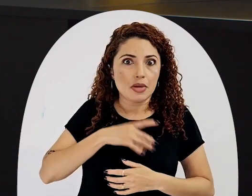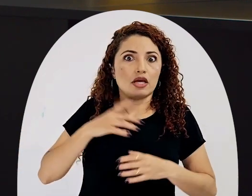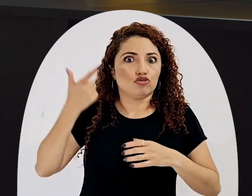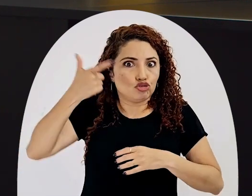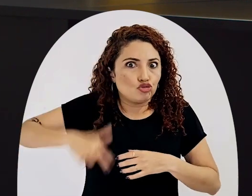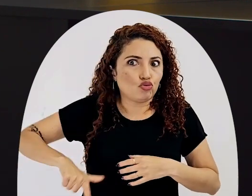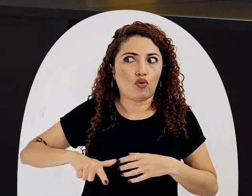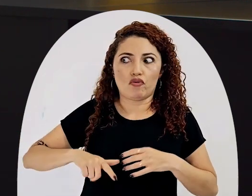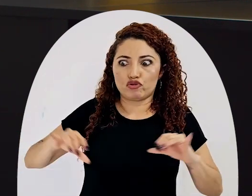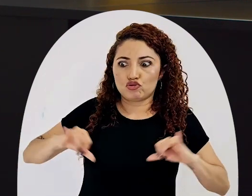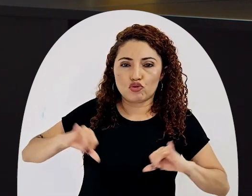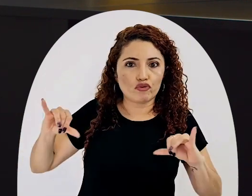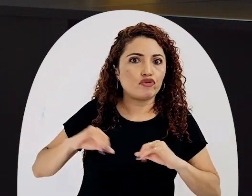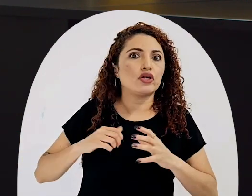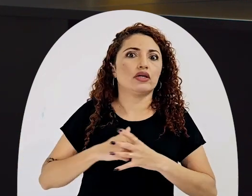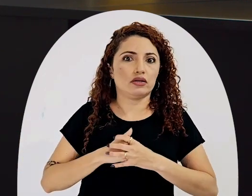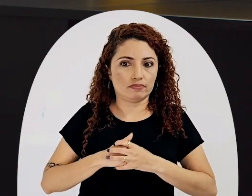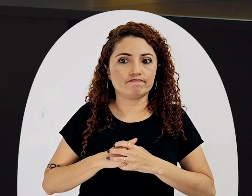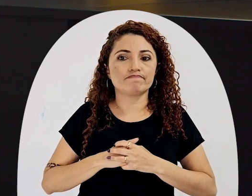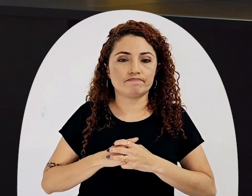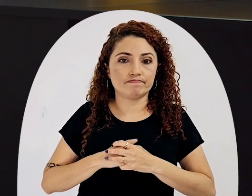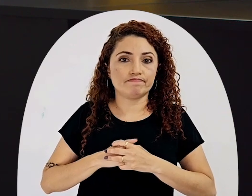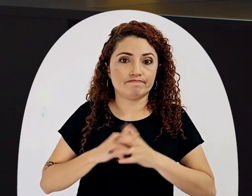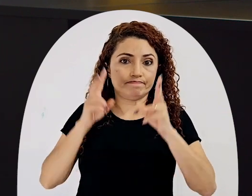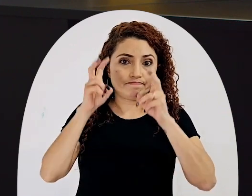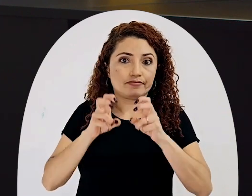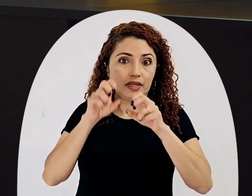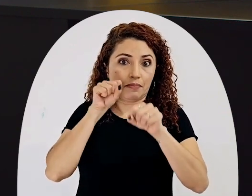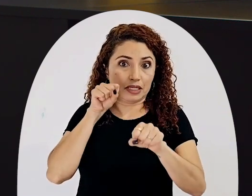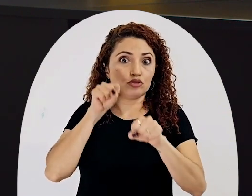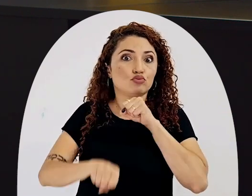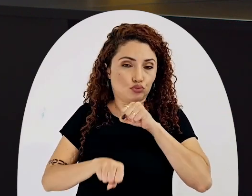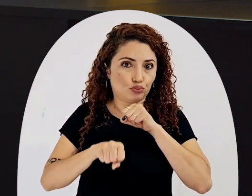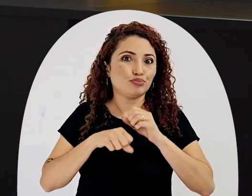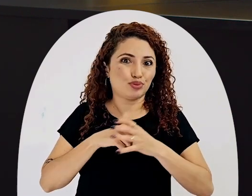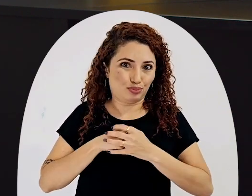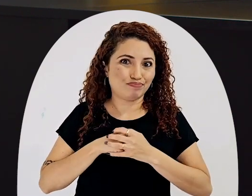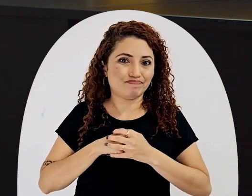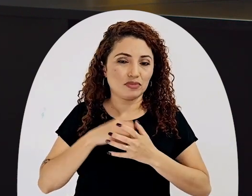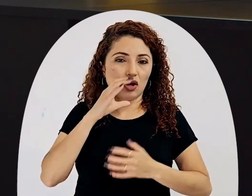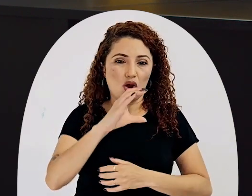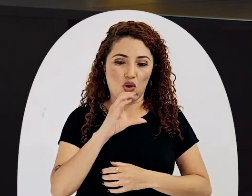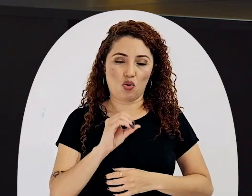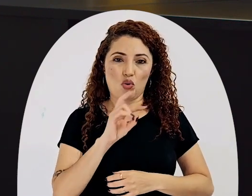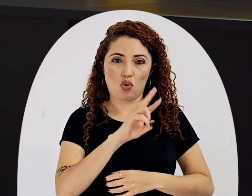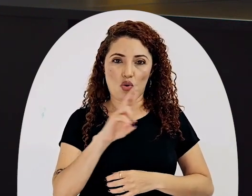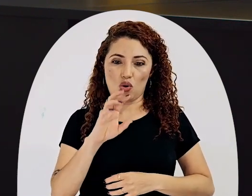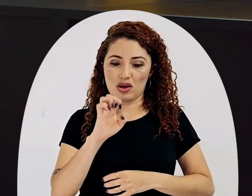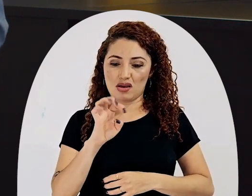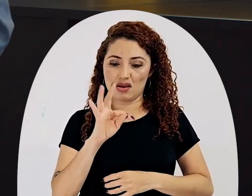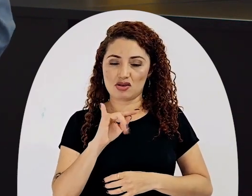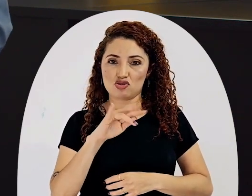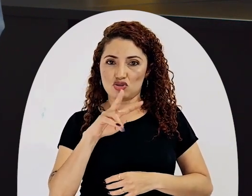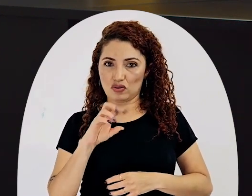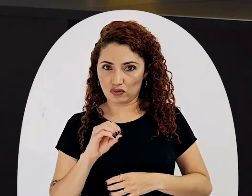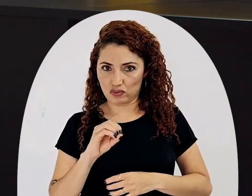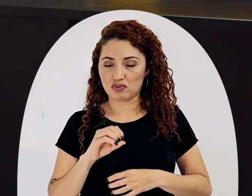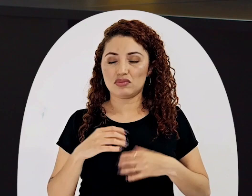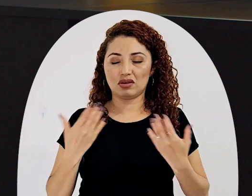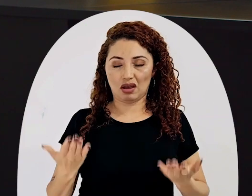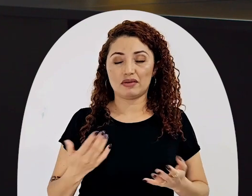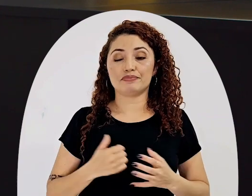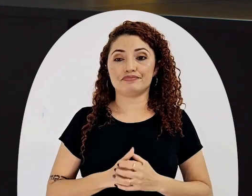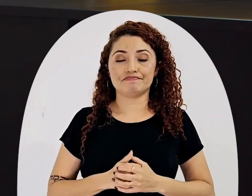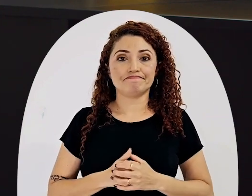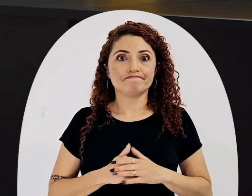que chamam, né, de estupro corretivo. E, assim, na minha vida adulta, eu tinha medo de